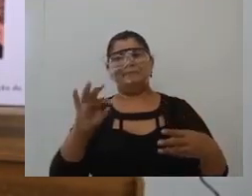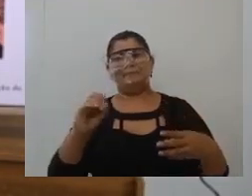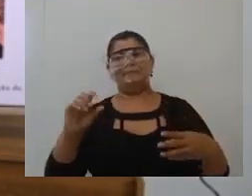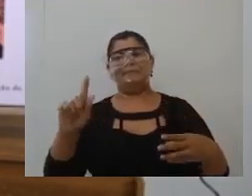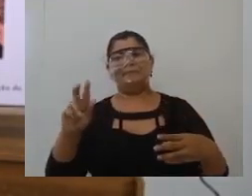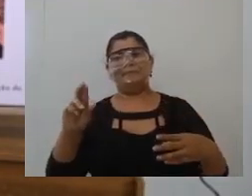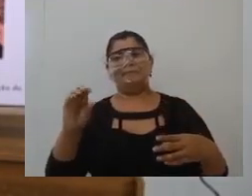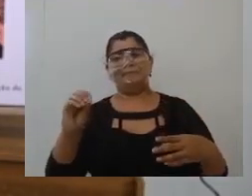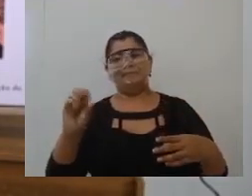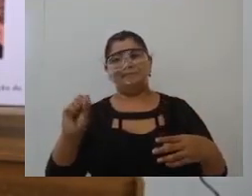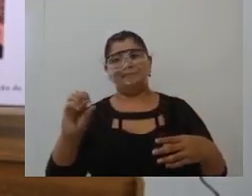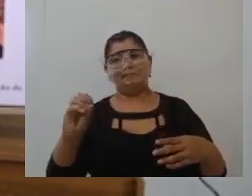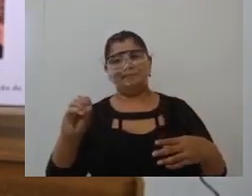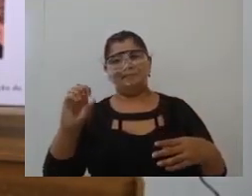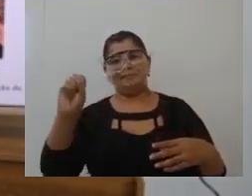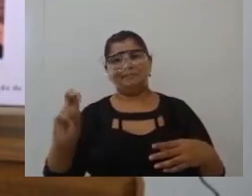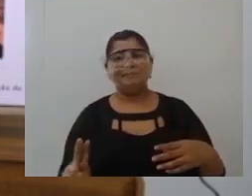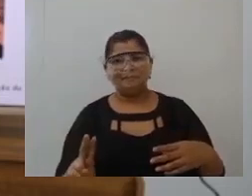do Sul.